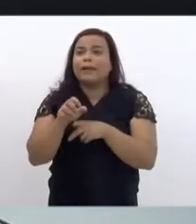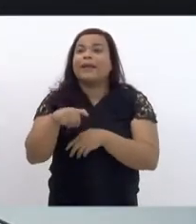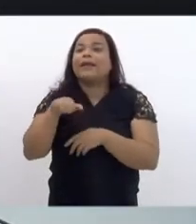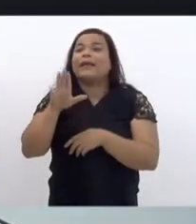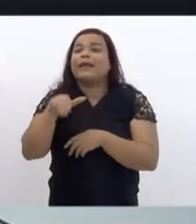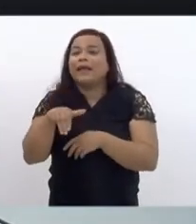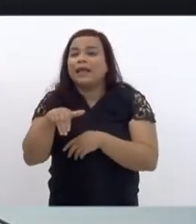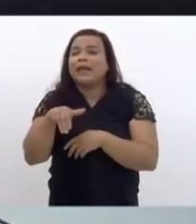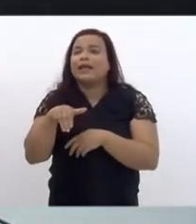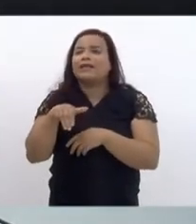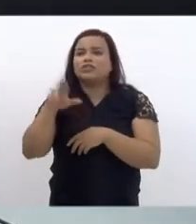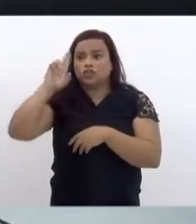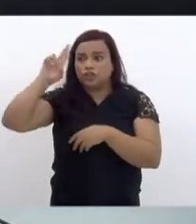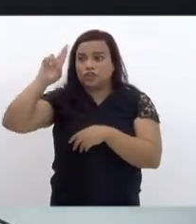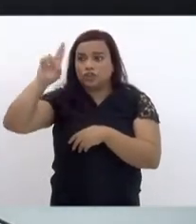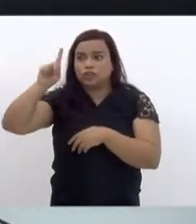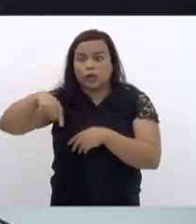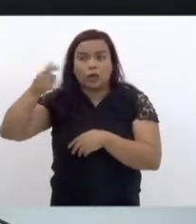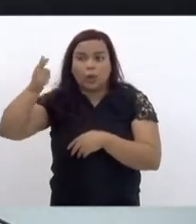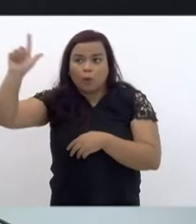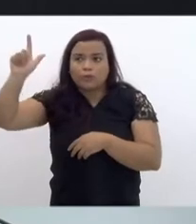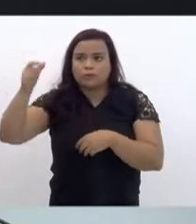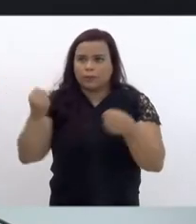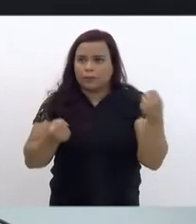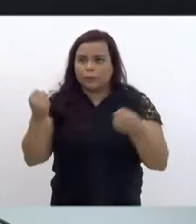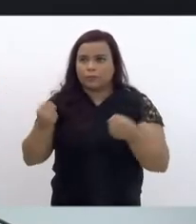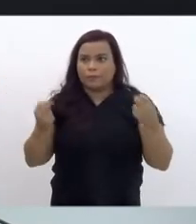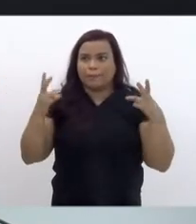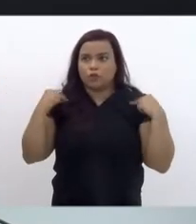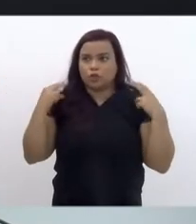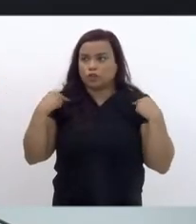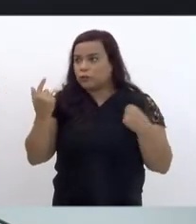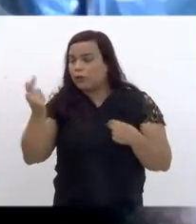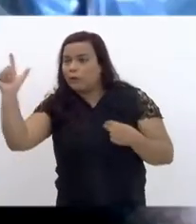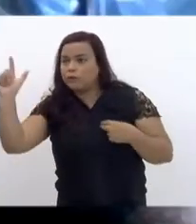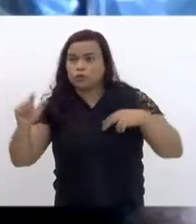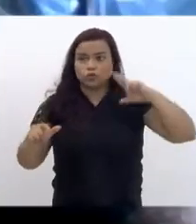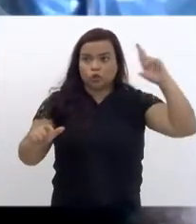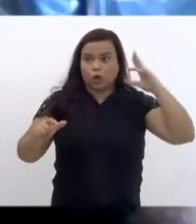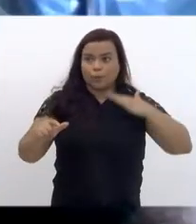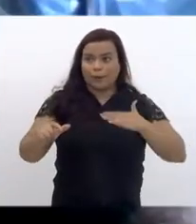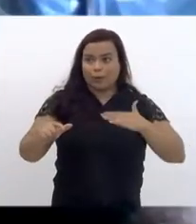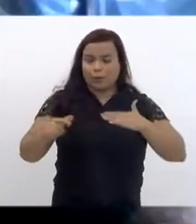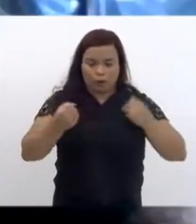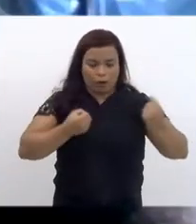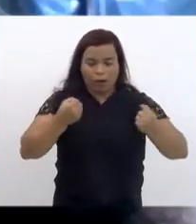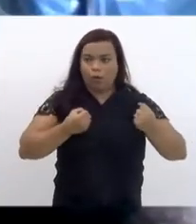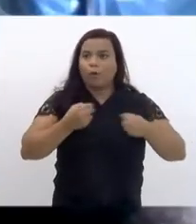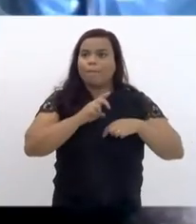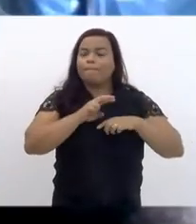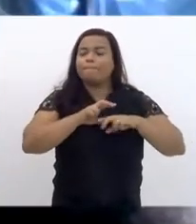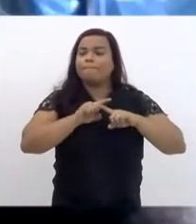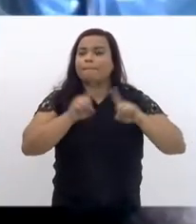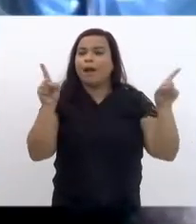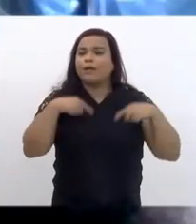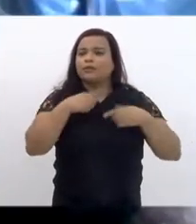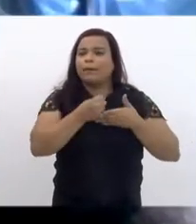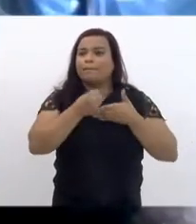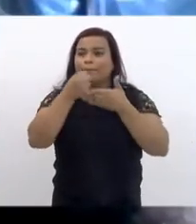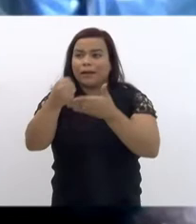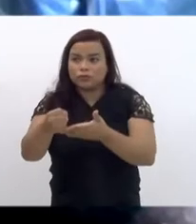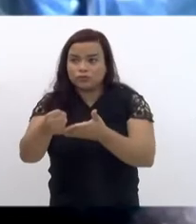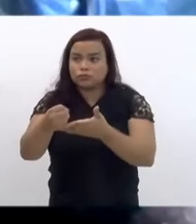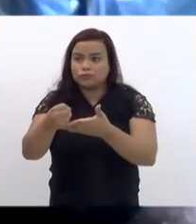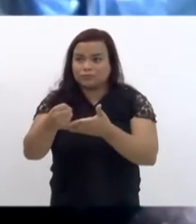outro. E aí você multou o táxi, vai para quem? Vai para o dono. Aí o dono depois vai em cima de quem está dirigindo. Oi? Qual é a tua